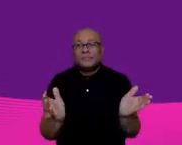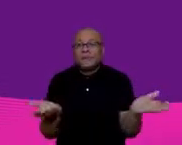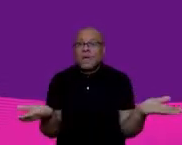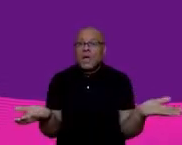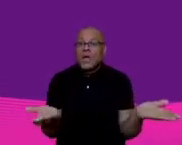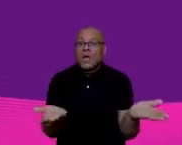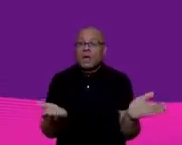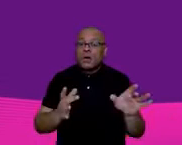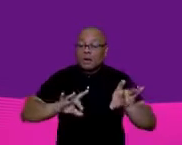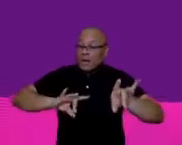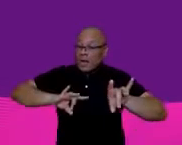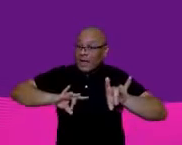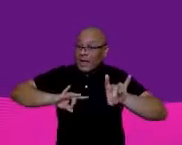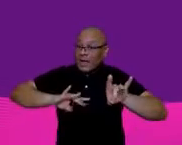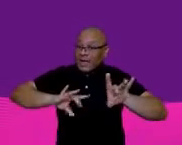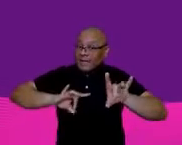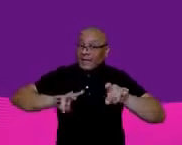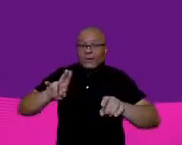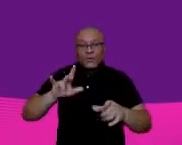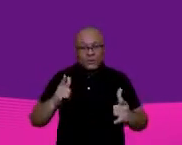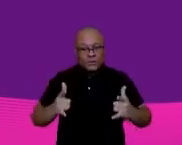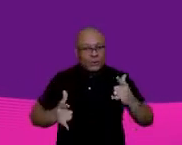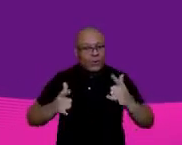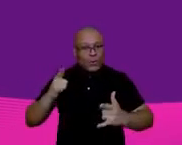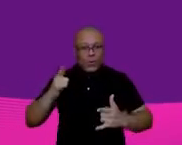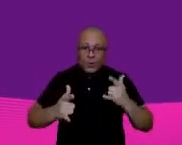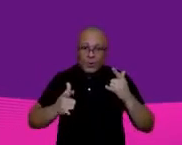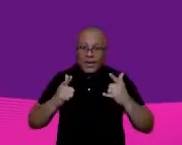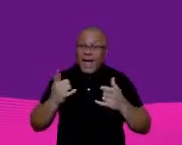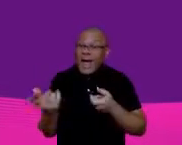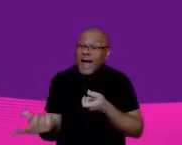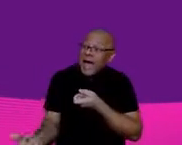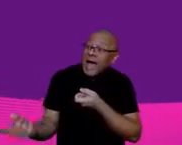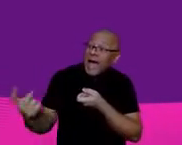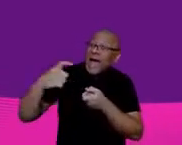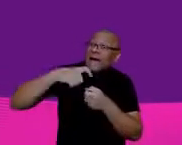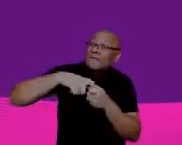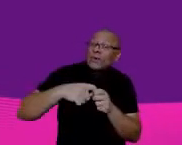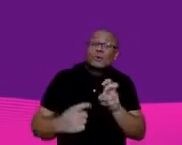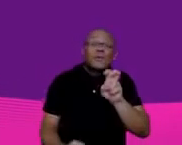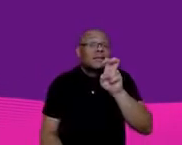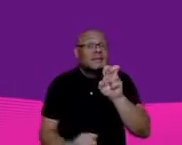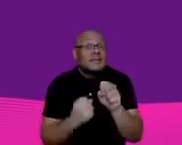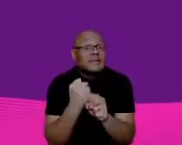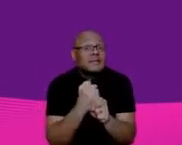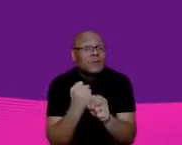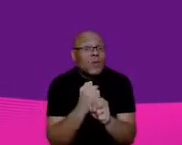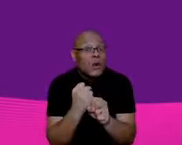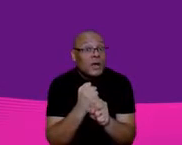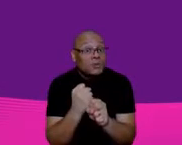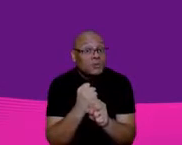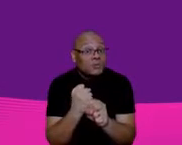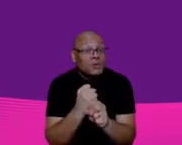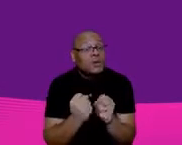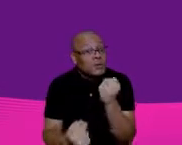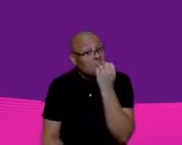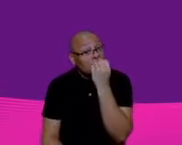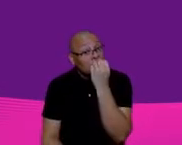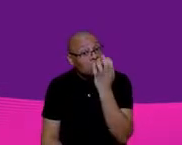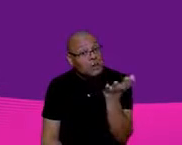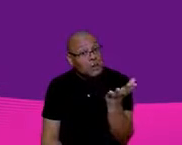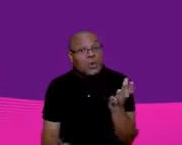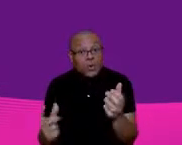com robótica, a taxa revisional em 5 anos é tão boa quanto com a cirurgia de prótese total